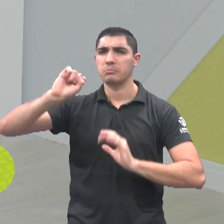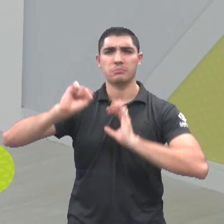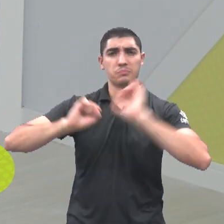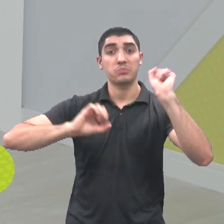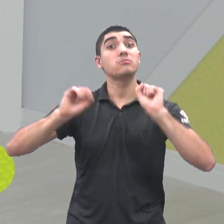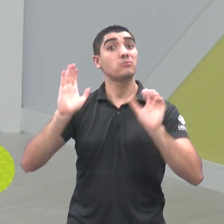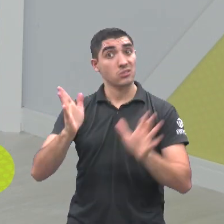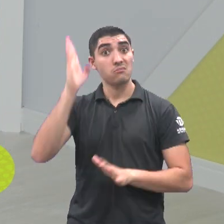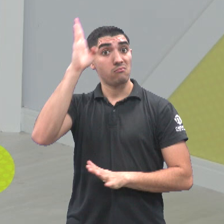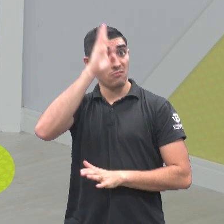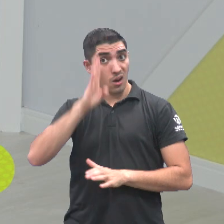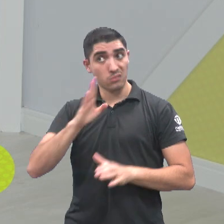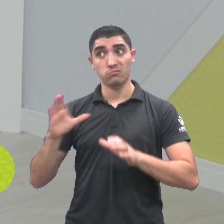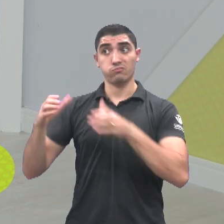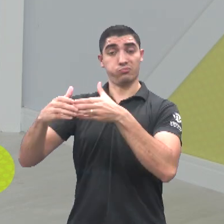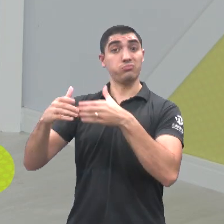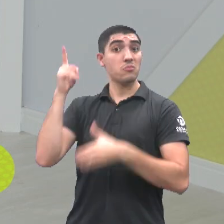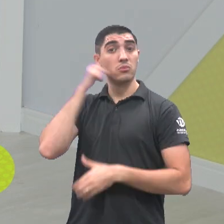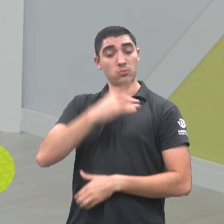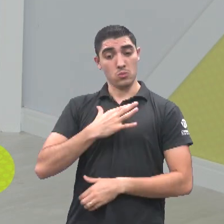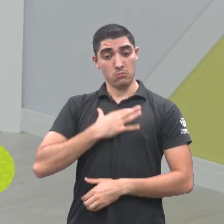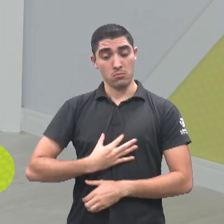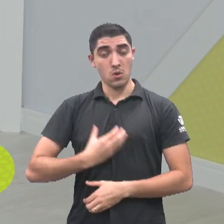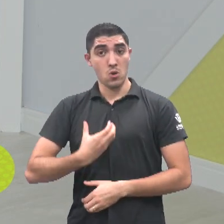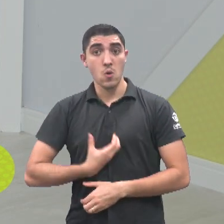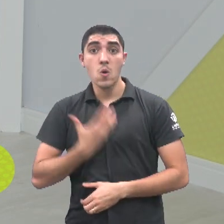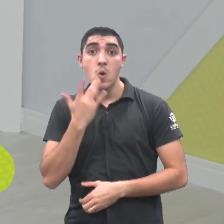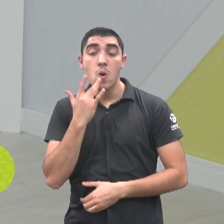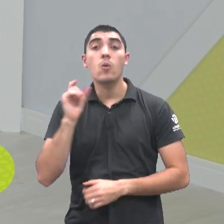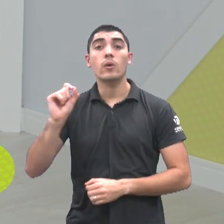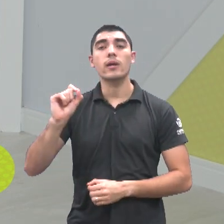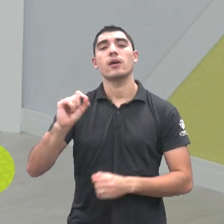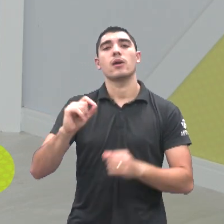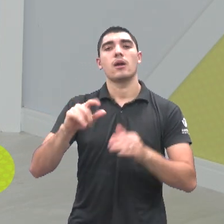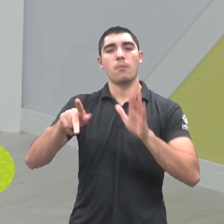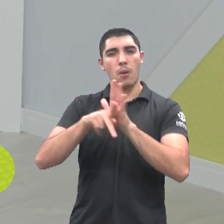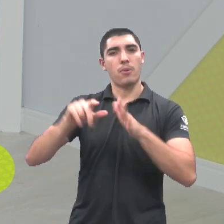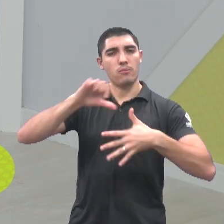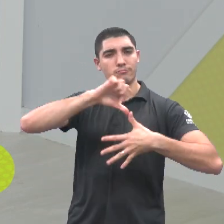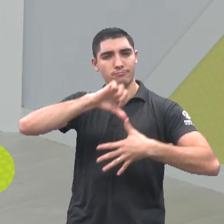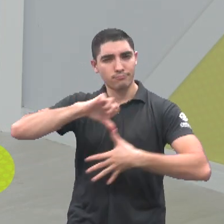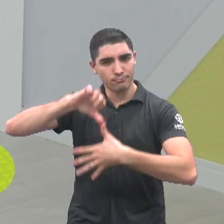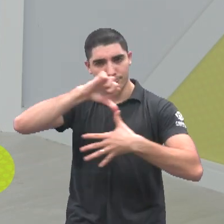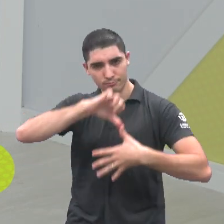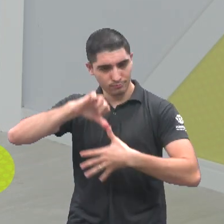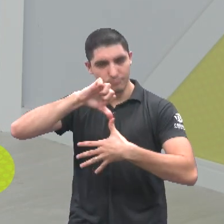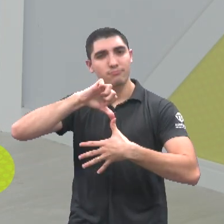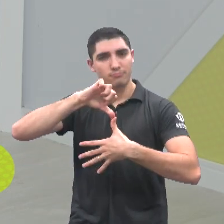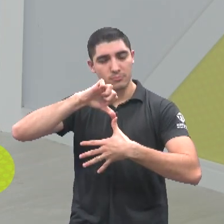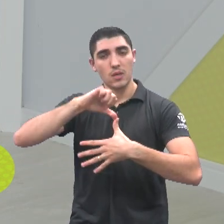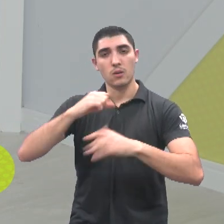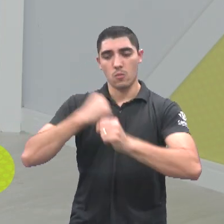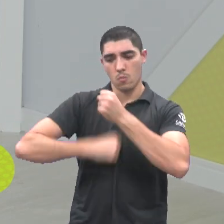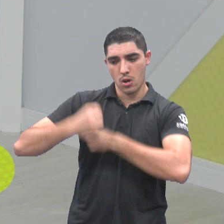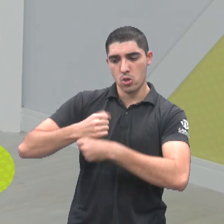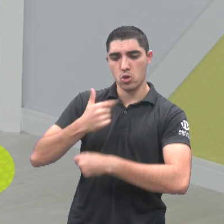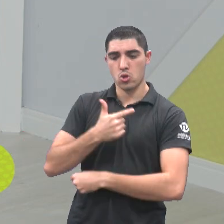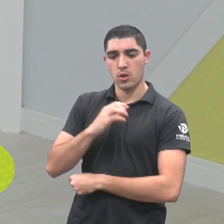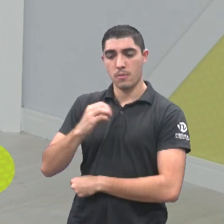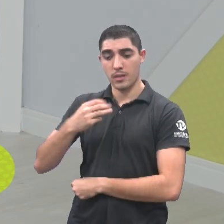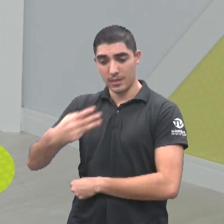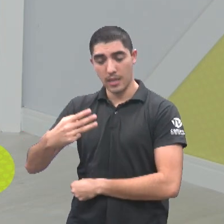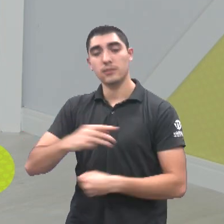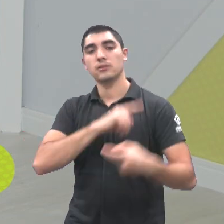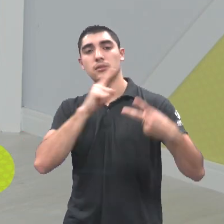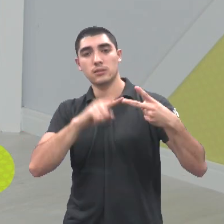Brasileira, onde ele conquistou o ouro para o Brasil nos Jogos Pan-Americanos de Santo Domingo em 2003 e também no Rio